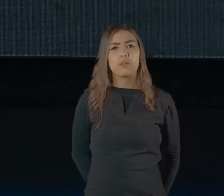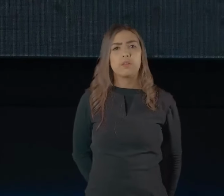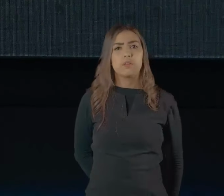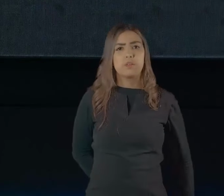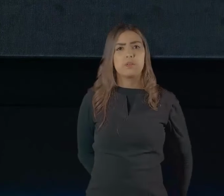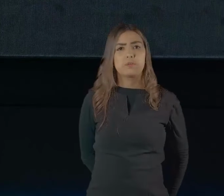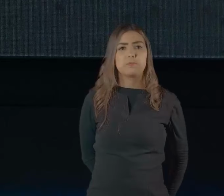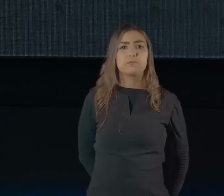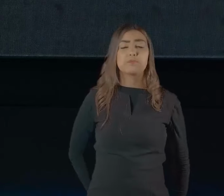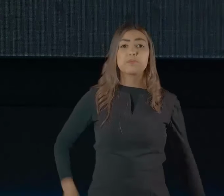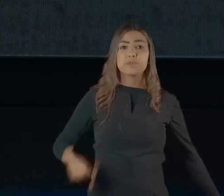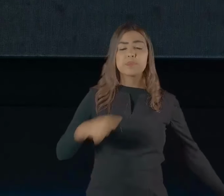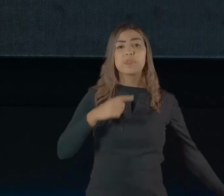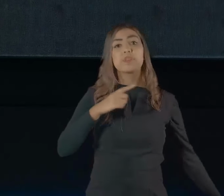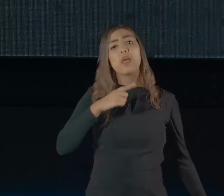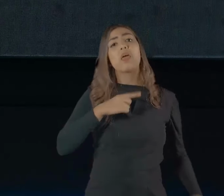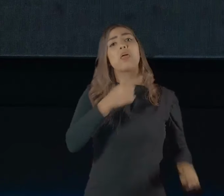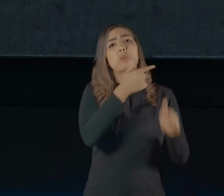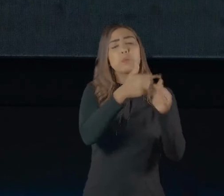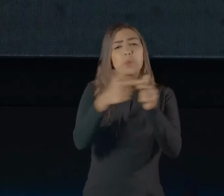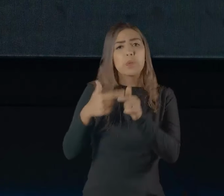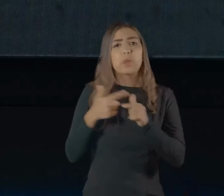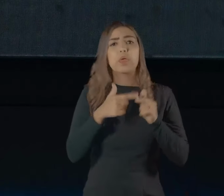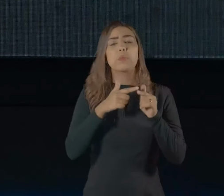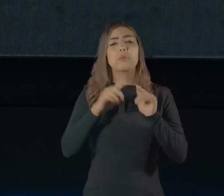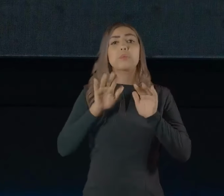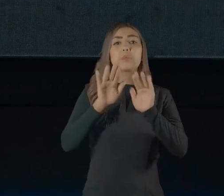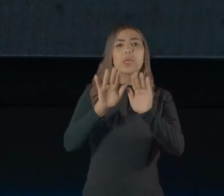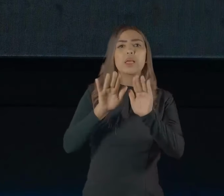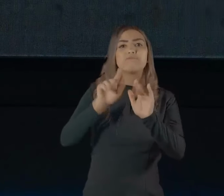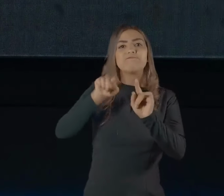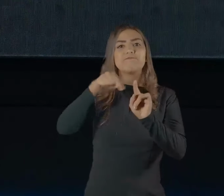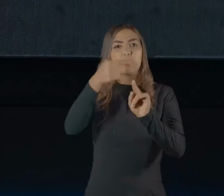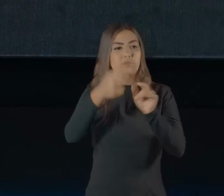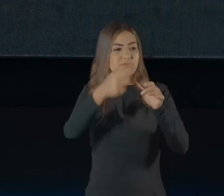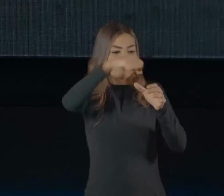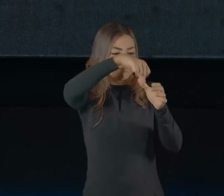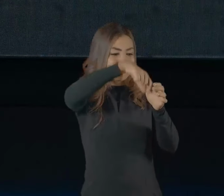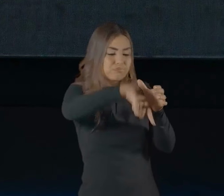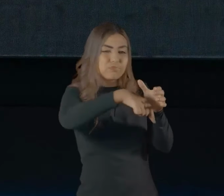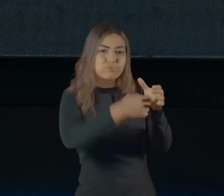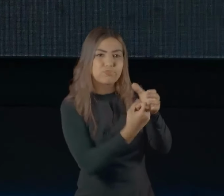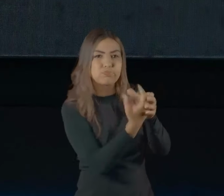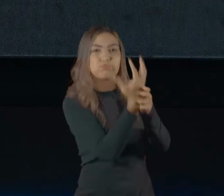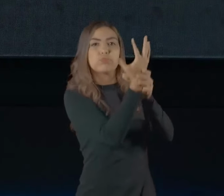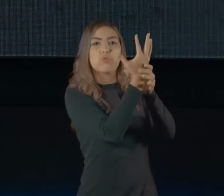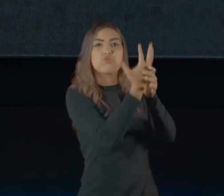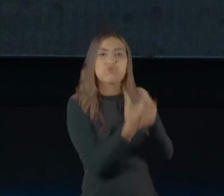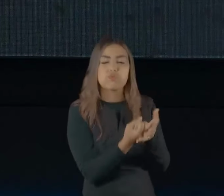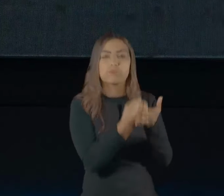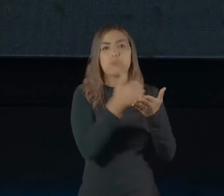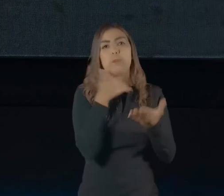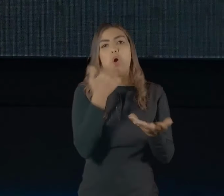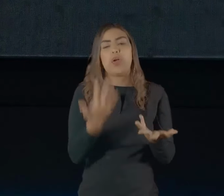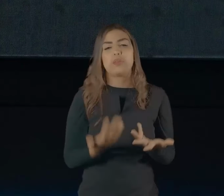perseguições e os espinhos da vida sufocaram e a semente morreu. Então deixa eu lhe dizer uma